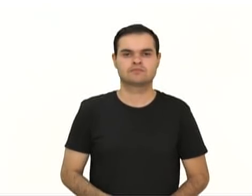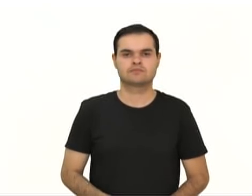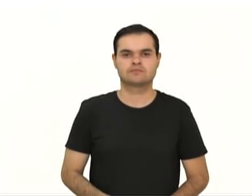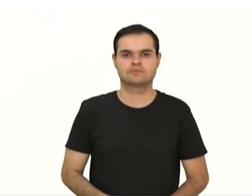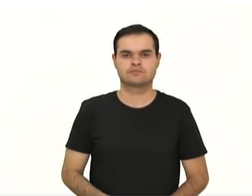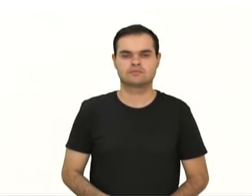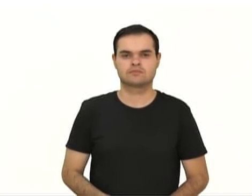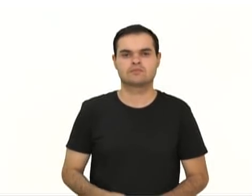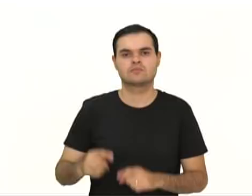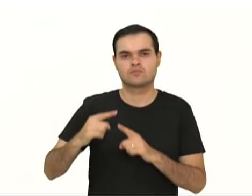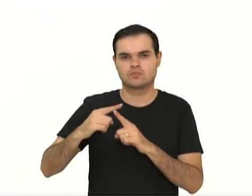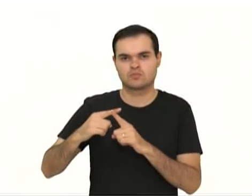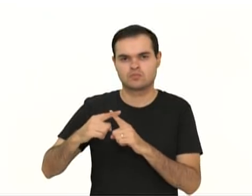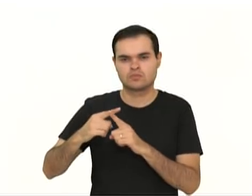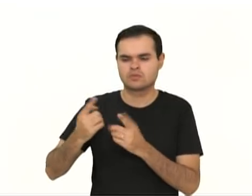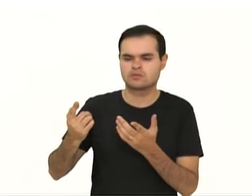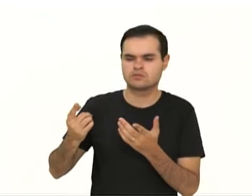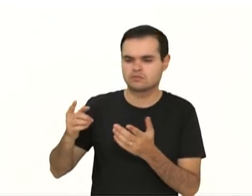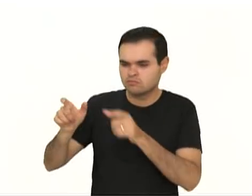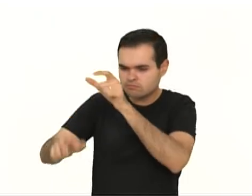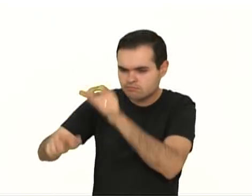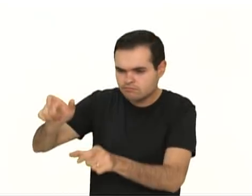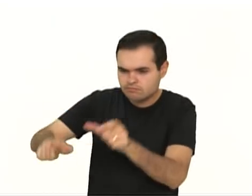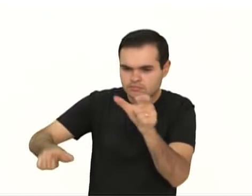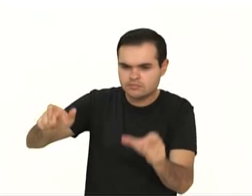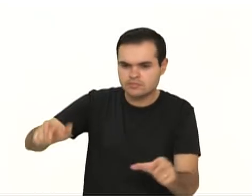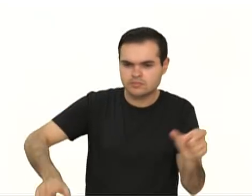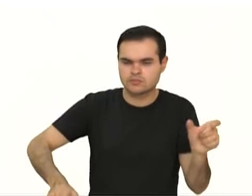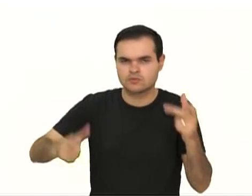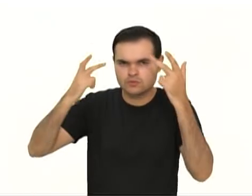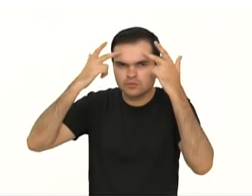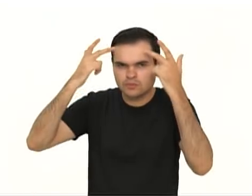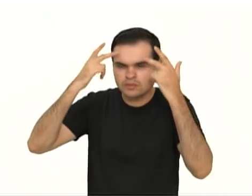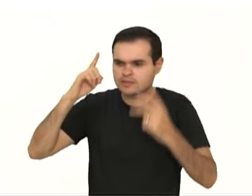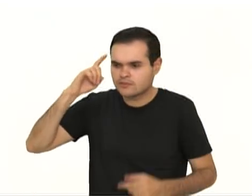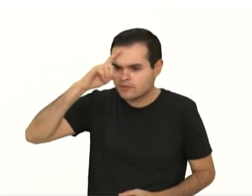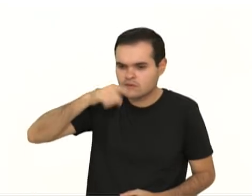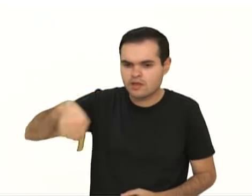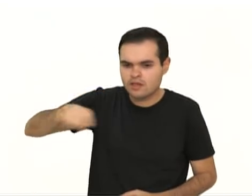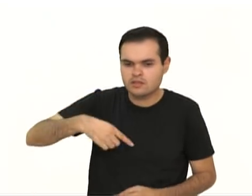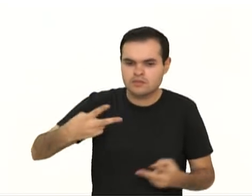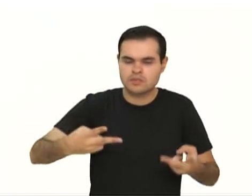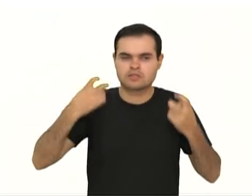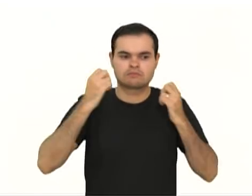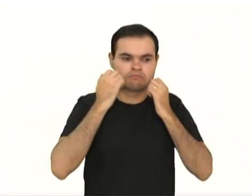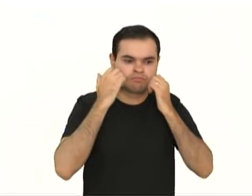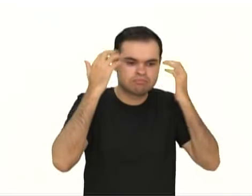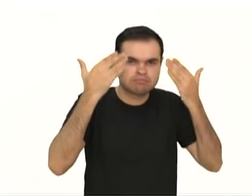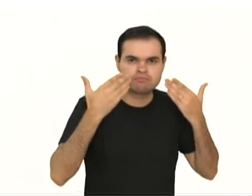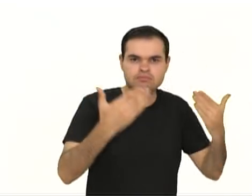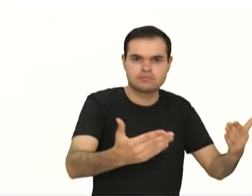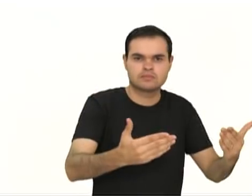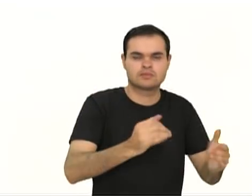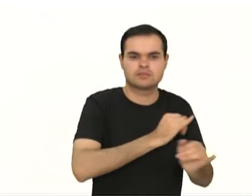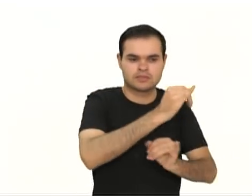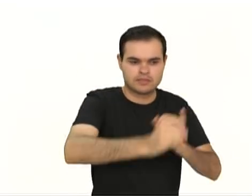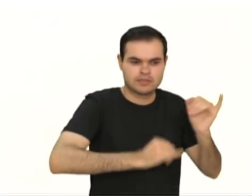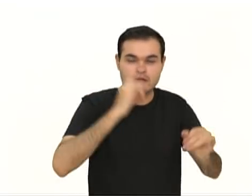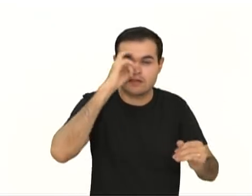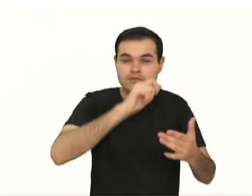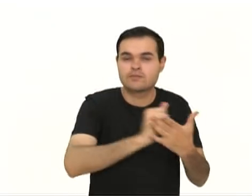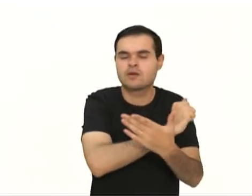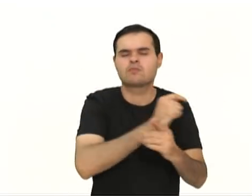é difícil para as pessoas comuns perceberem que um vexame online é difícil de